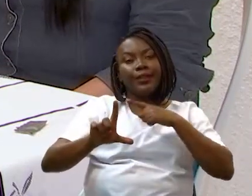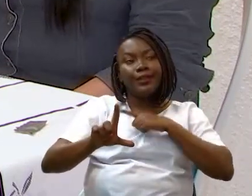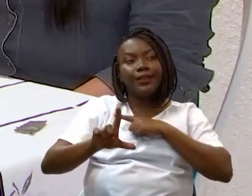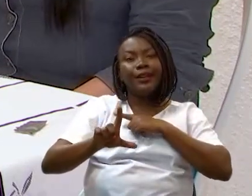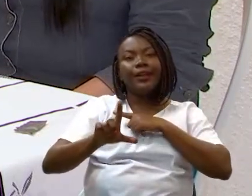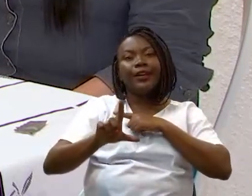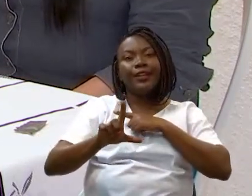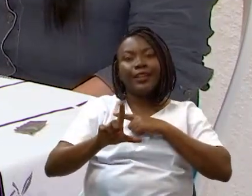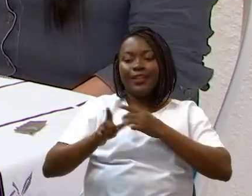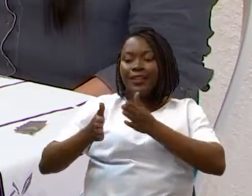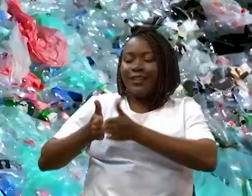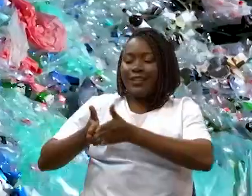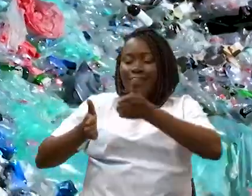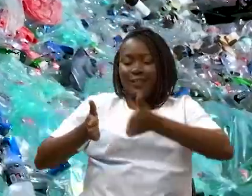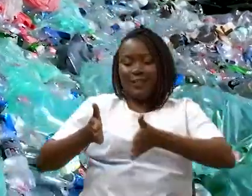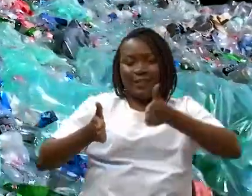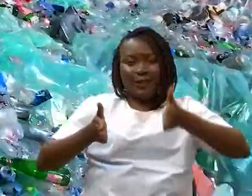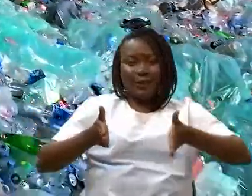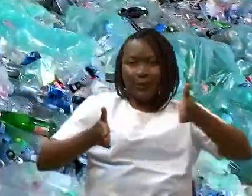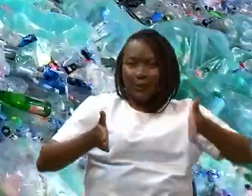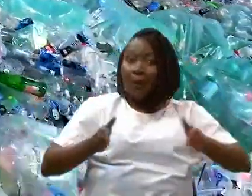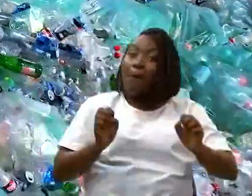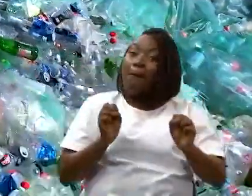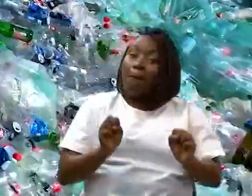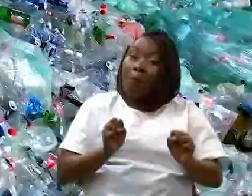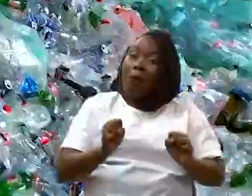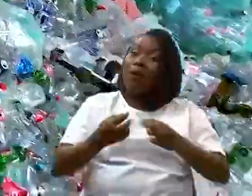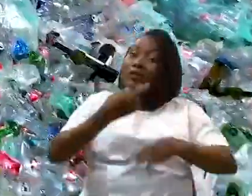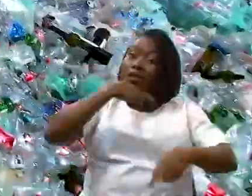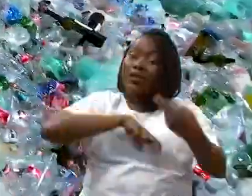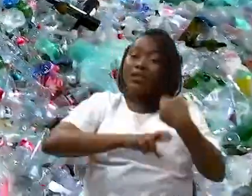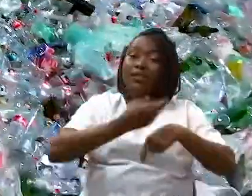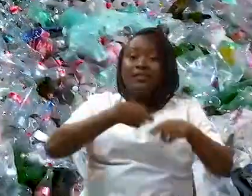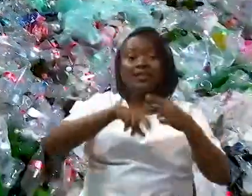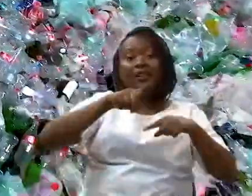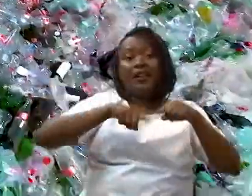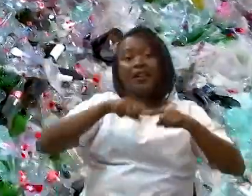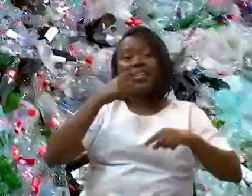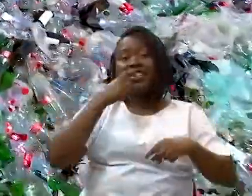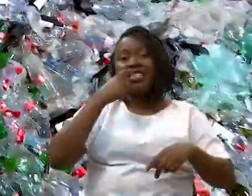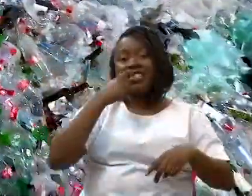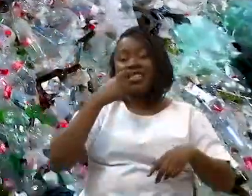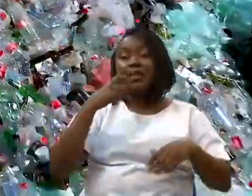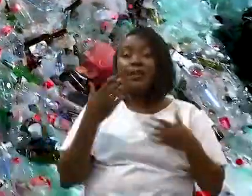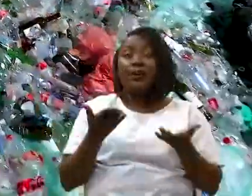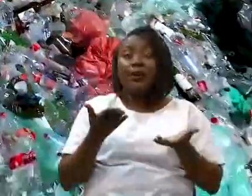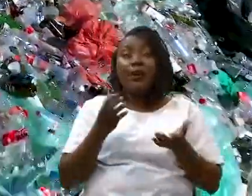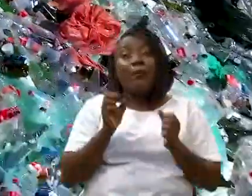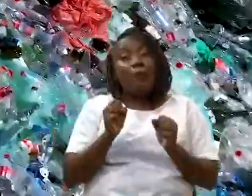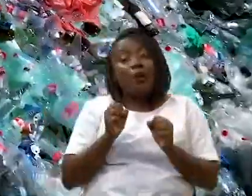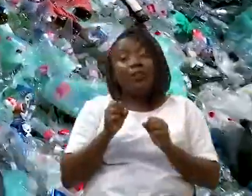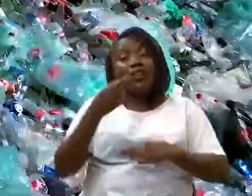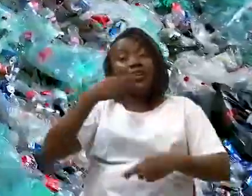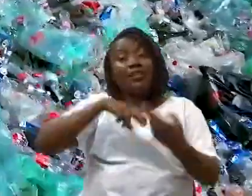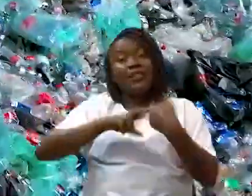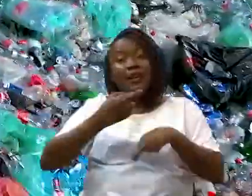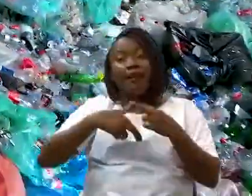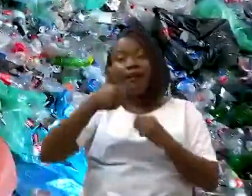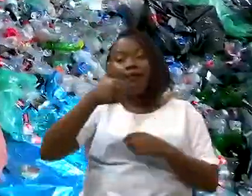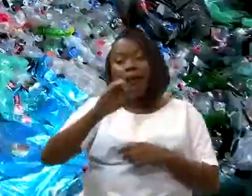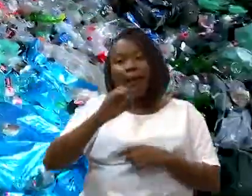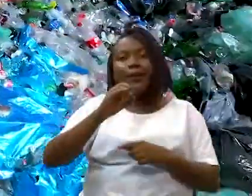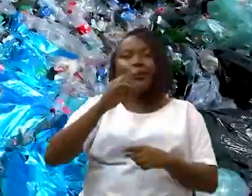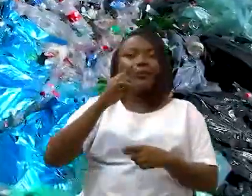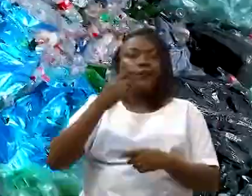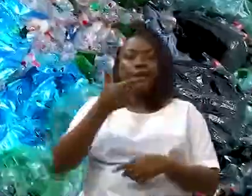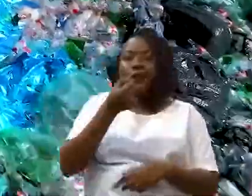número de ciclos que você pode reciclar o plástico. Tá? Então, você pode reciclar 10, 20